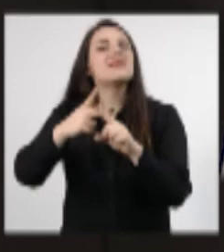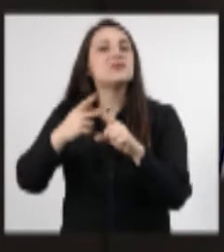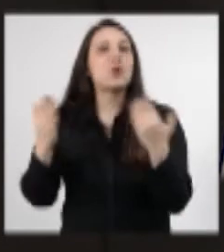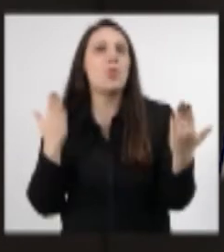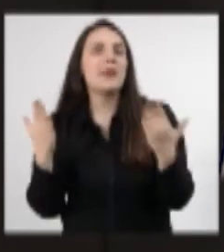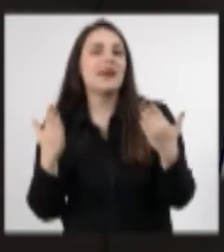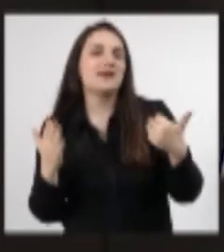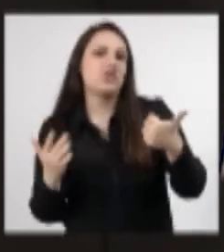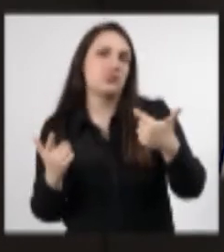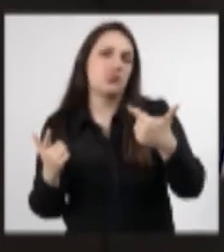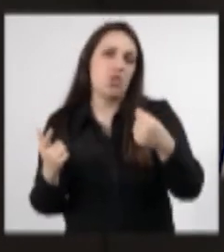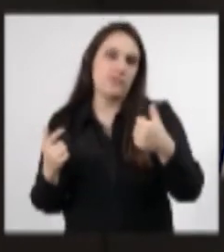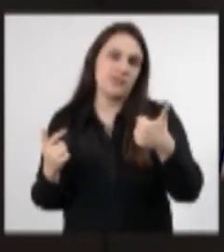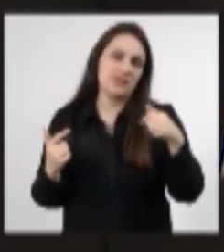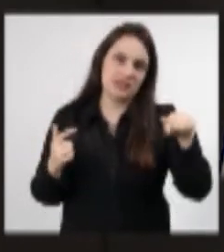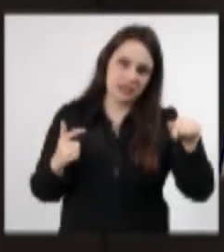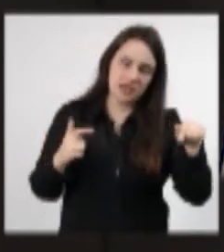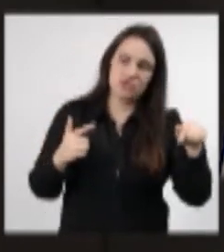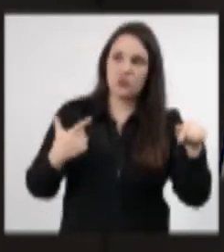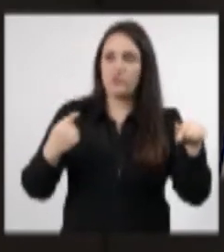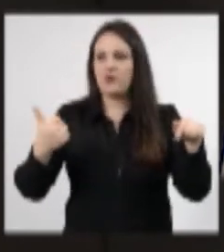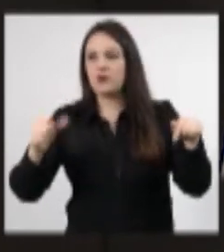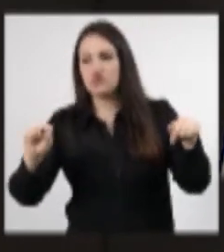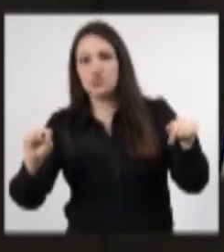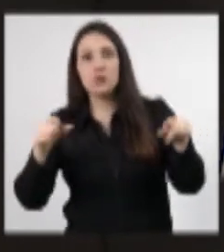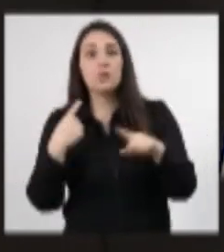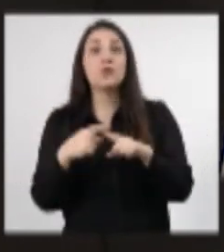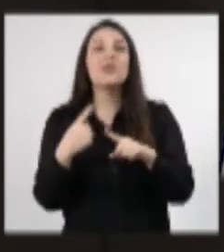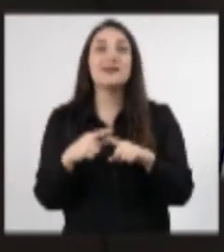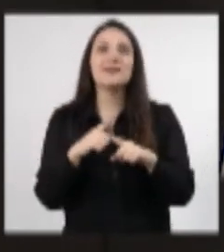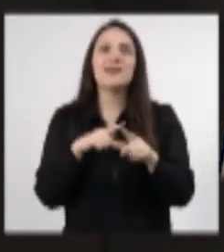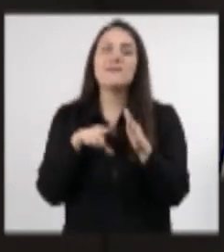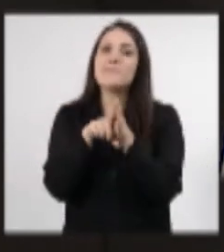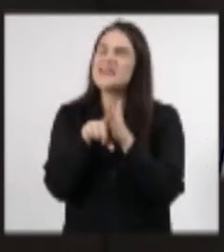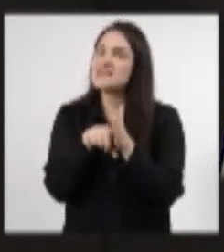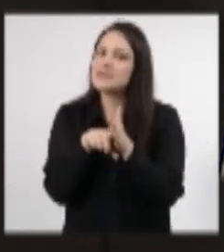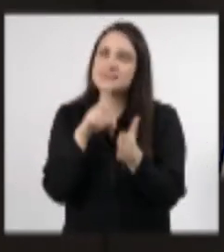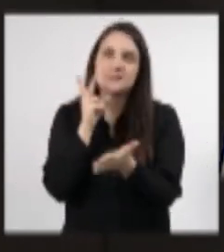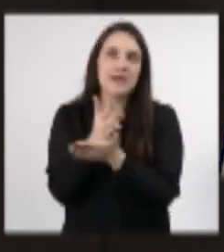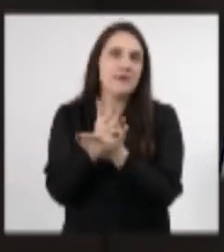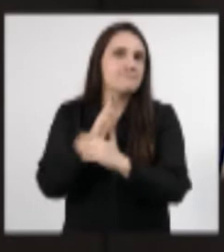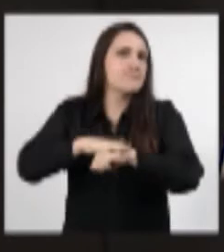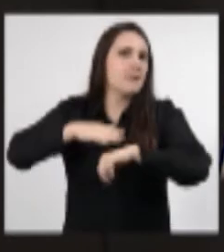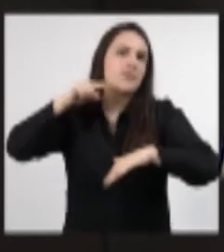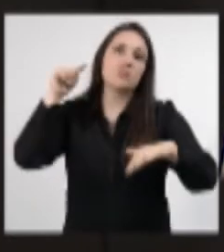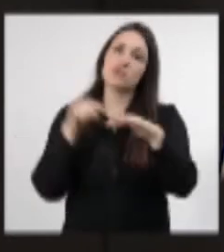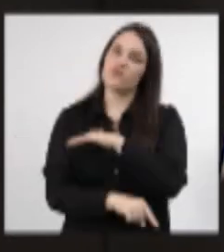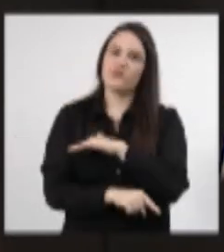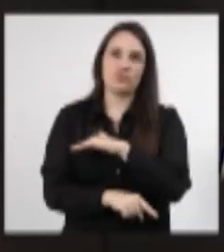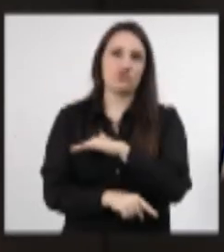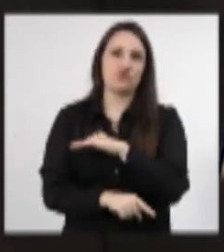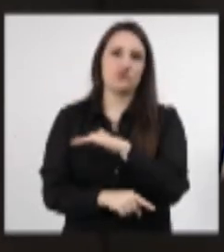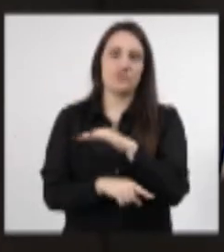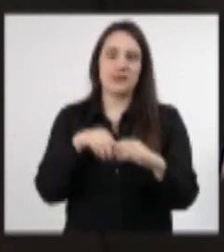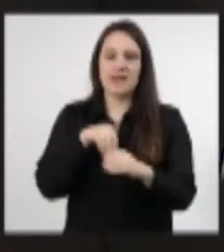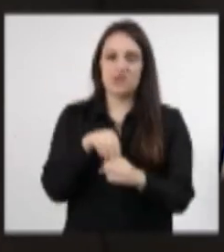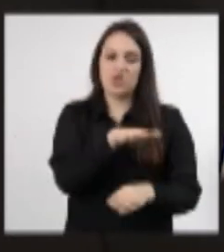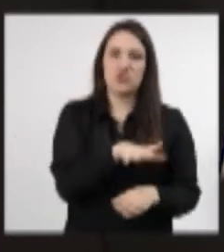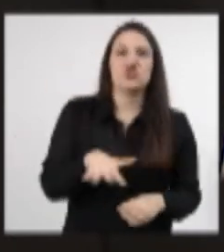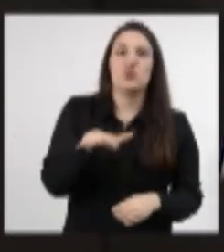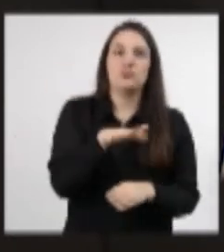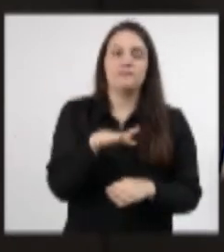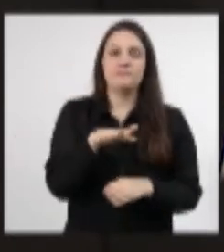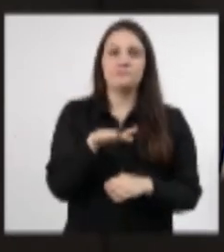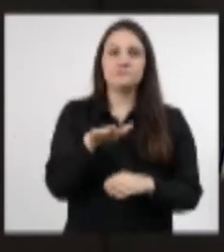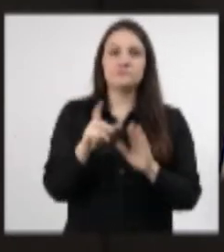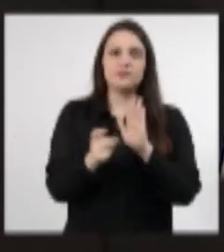disse anteriormente, a intensificação das ações no combate ao tráfico doméstico. Porque se em 2017 nós